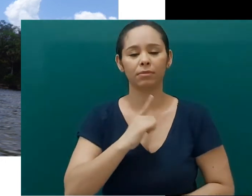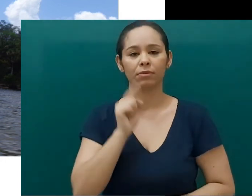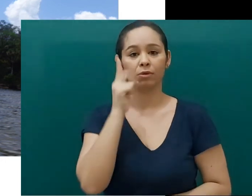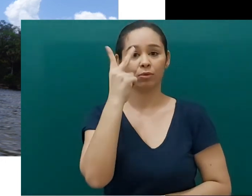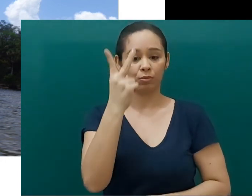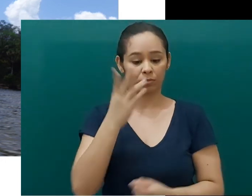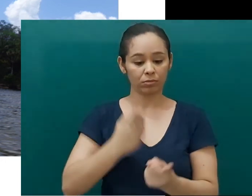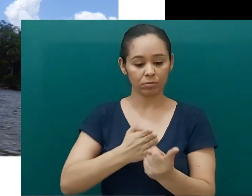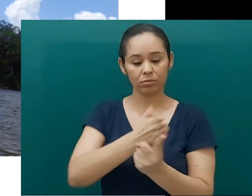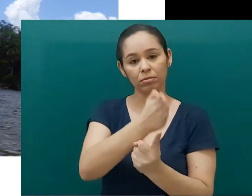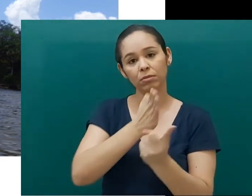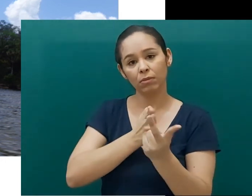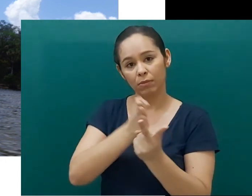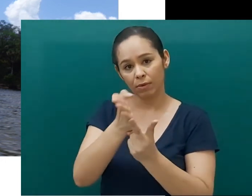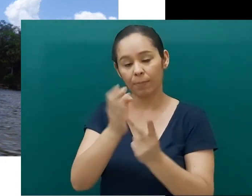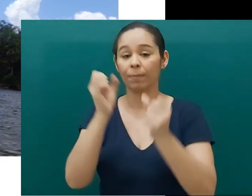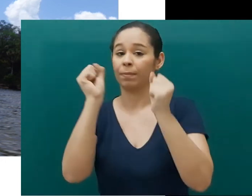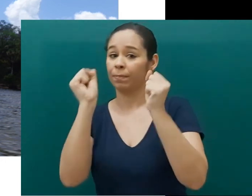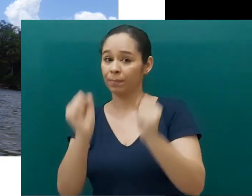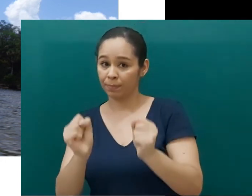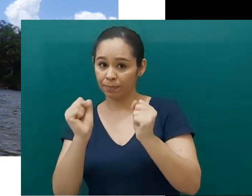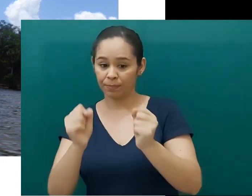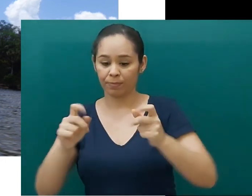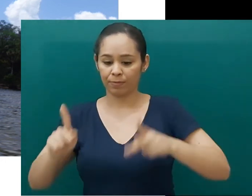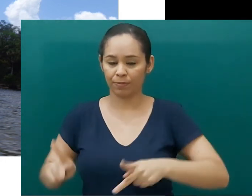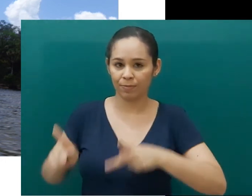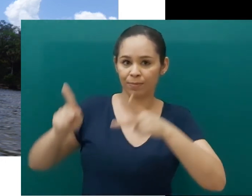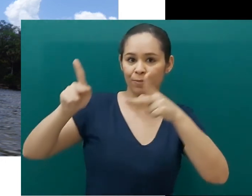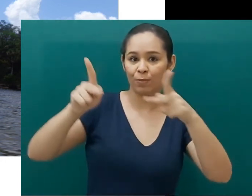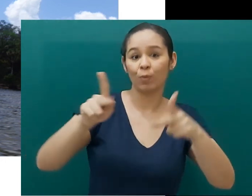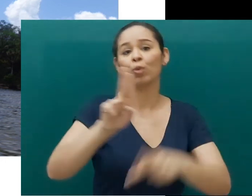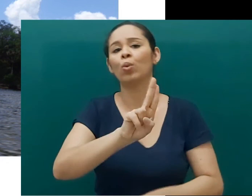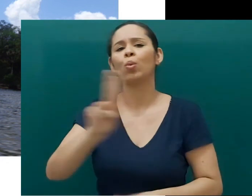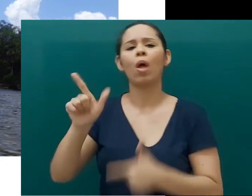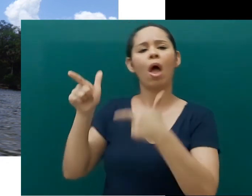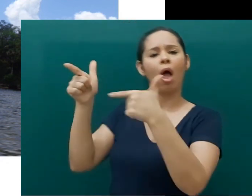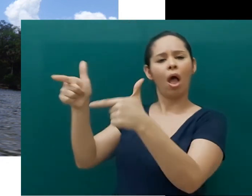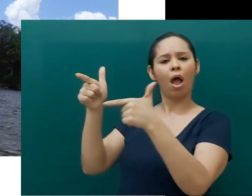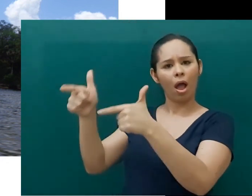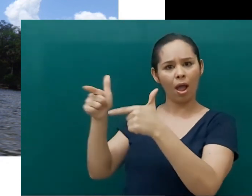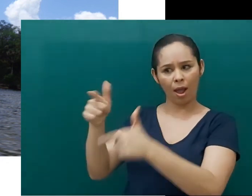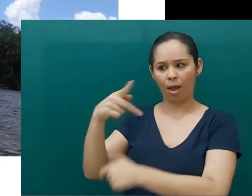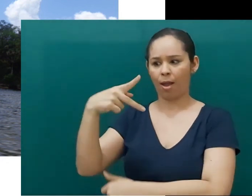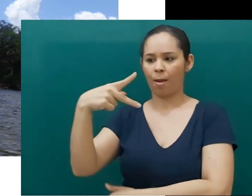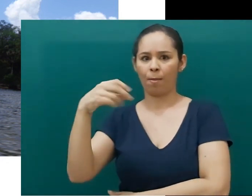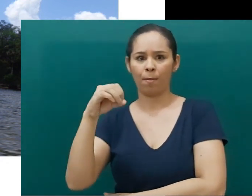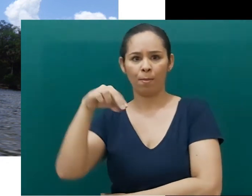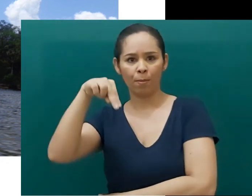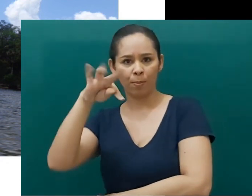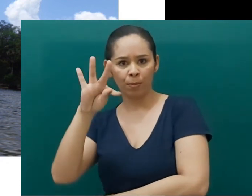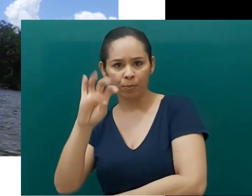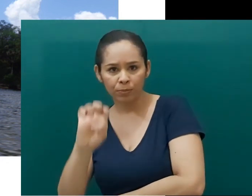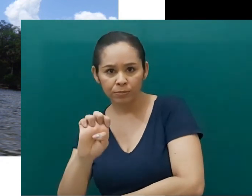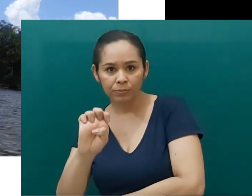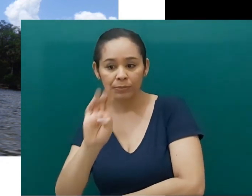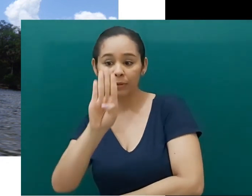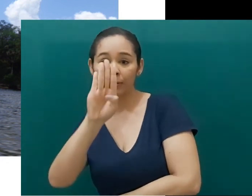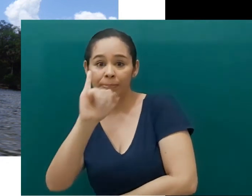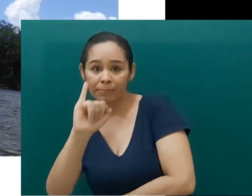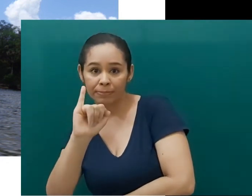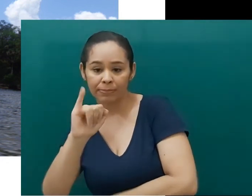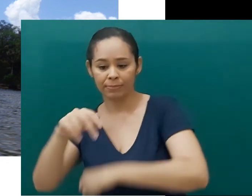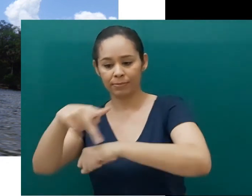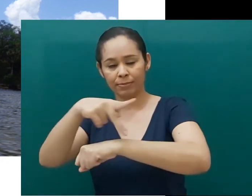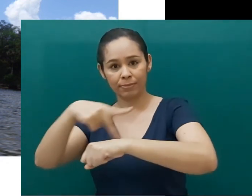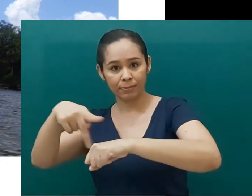duas alternativas. Você pode atravessar essa ponte, que é chamada de ponte binacional. Foi uma ponte